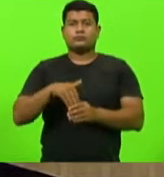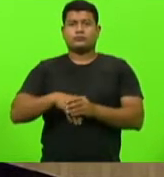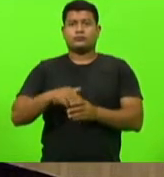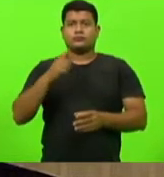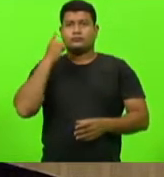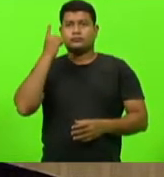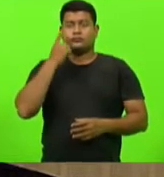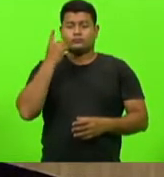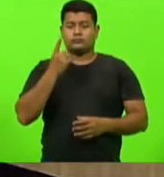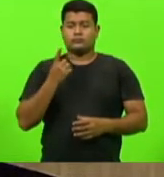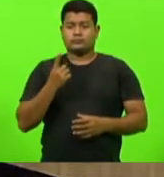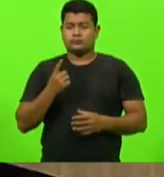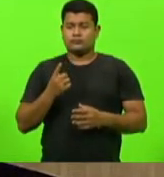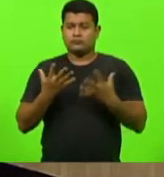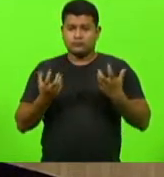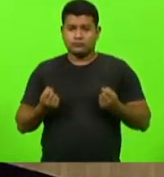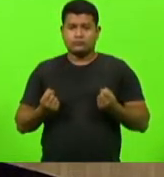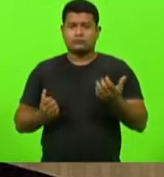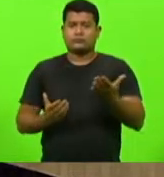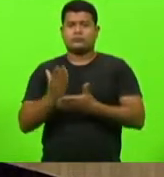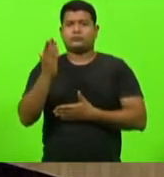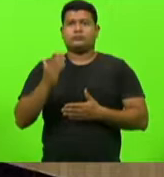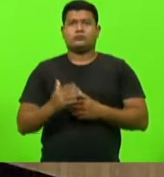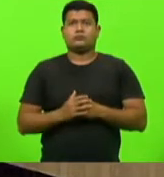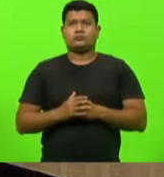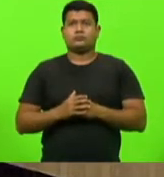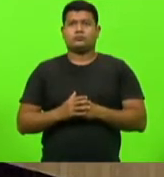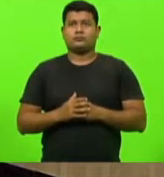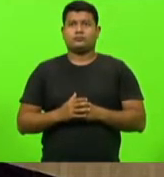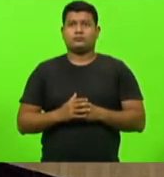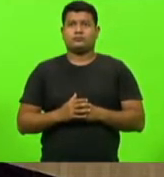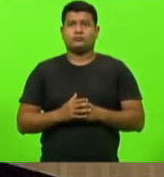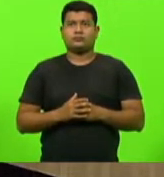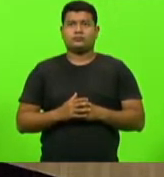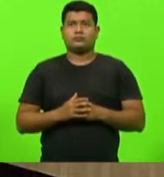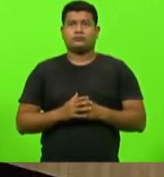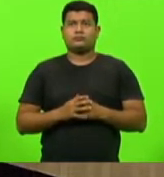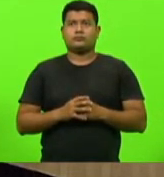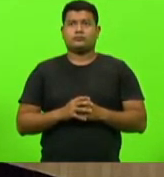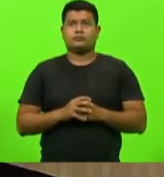está aprovado. Deu boa.